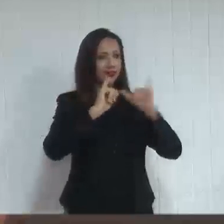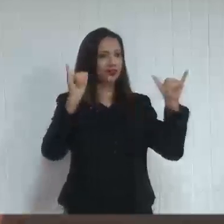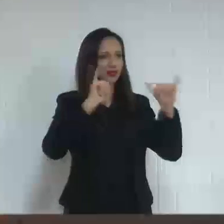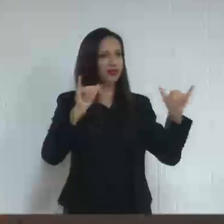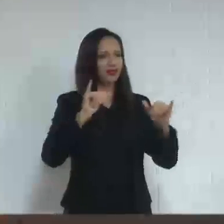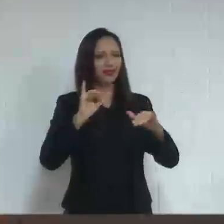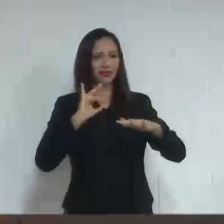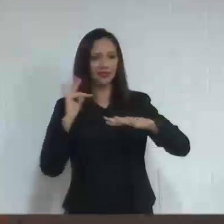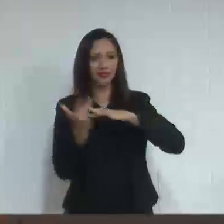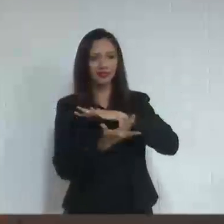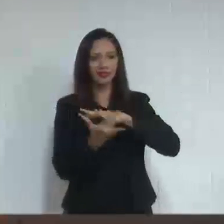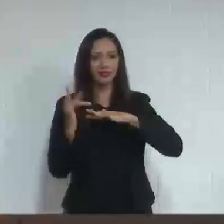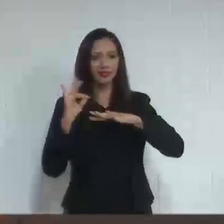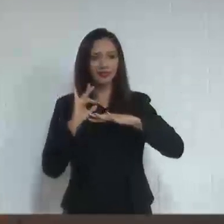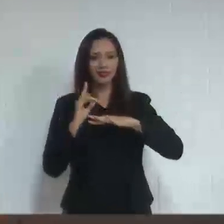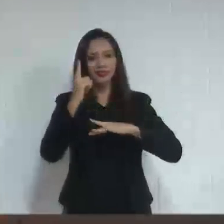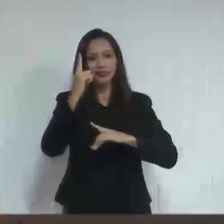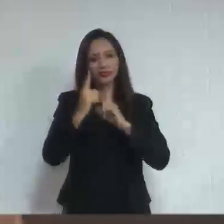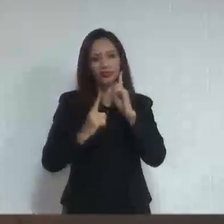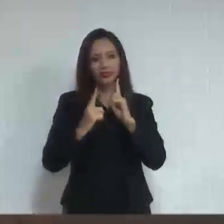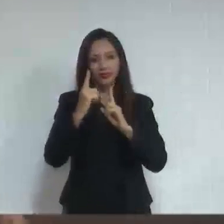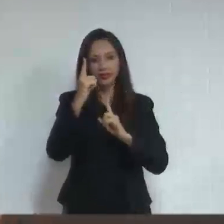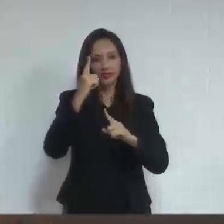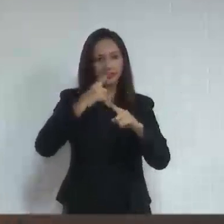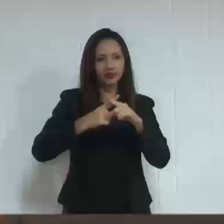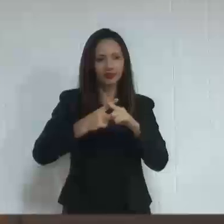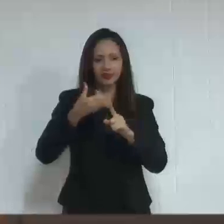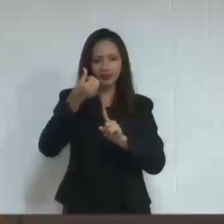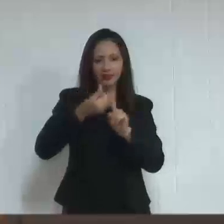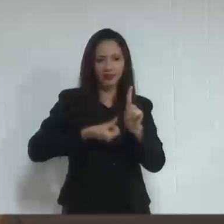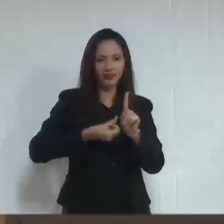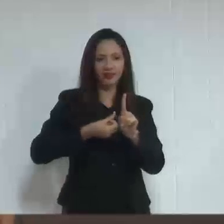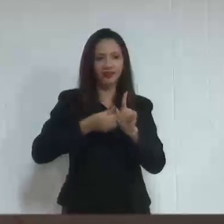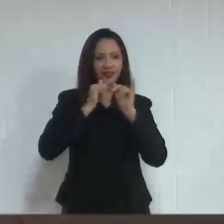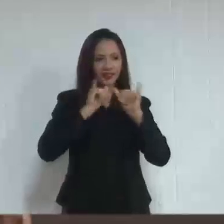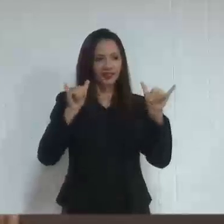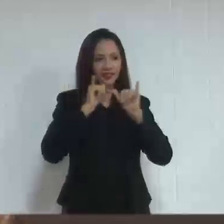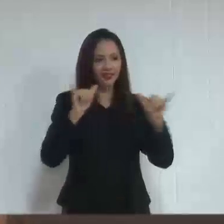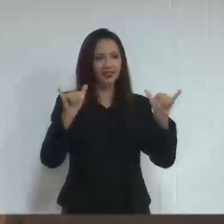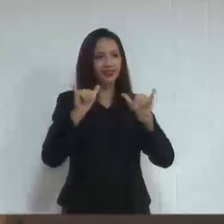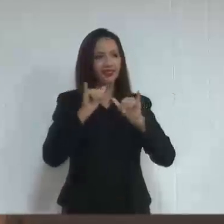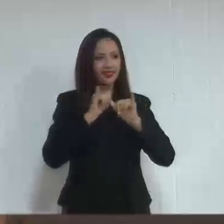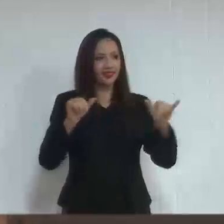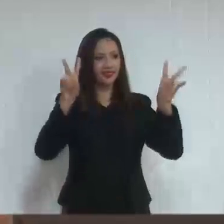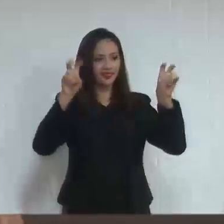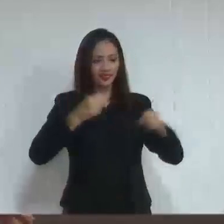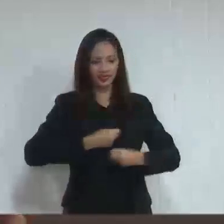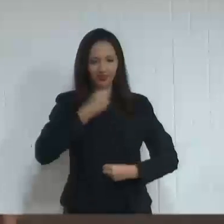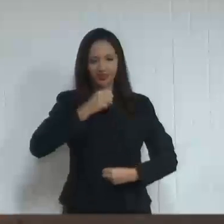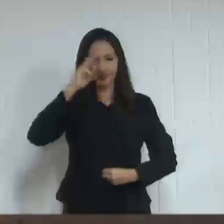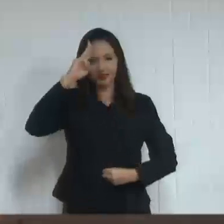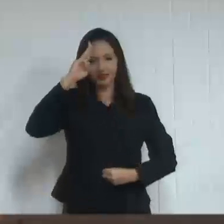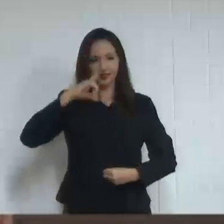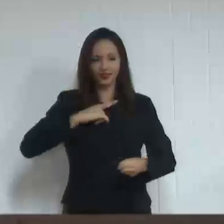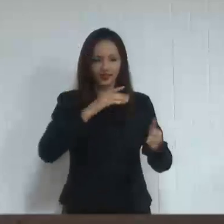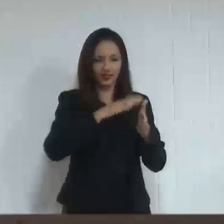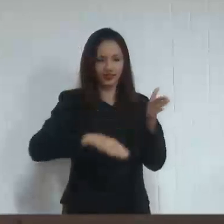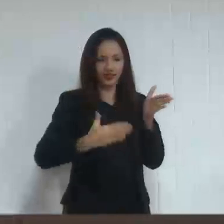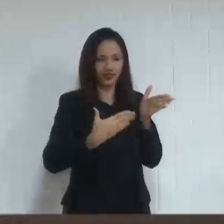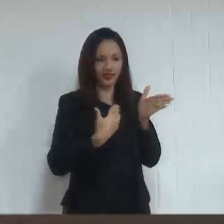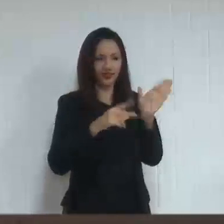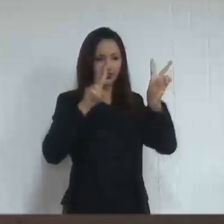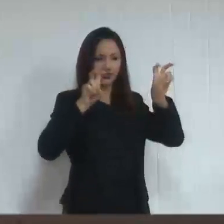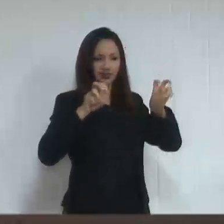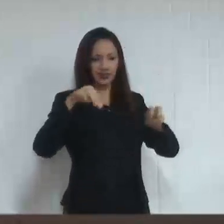social. Uma vez por semestre, nas minhas aulas, eu falo um pouquinho dos escoteiros. Tem um livro chamado A Meta. É um livro